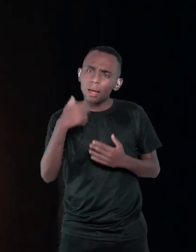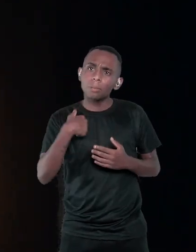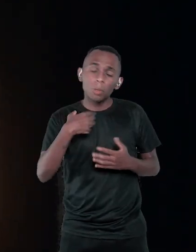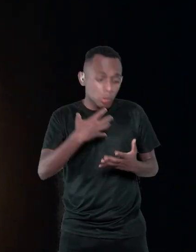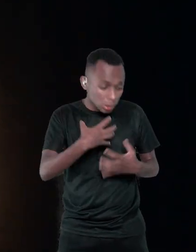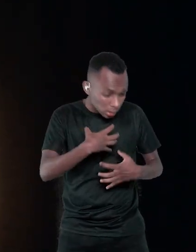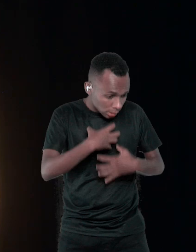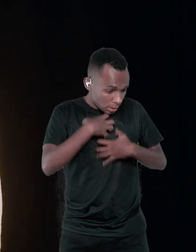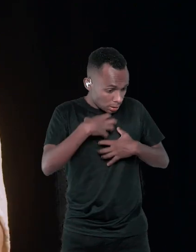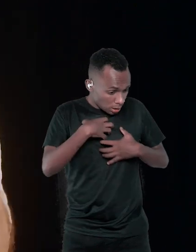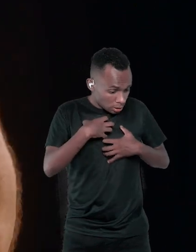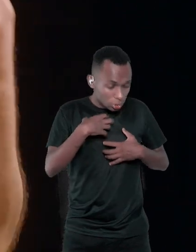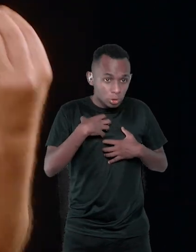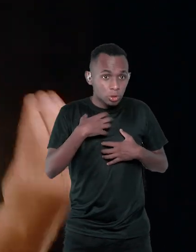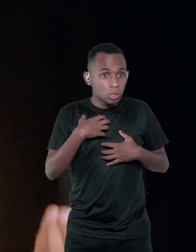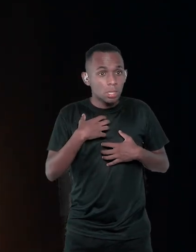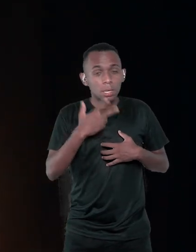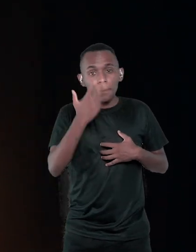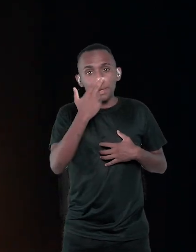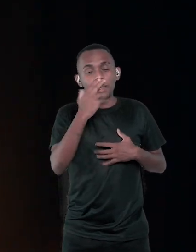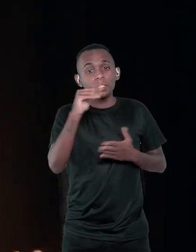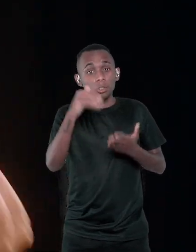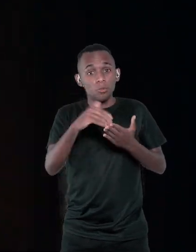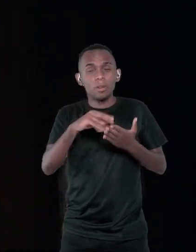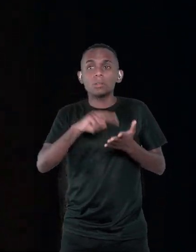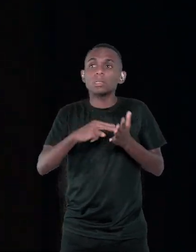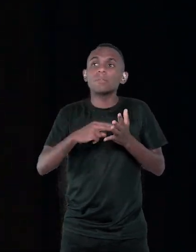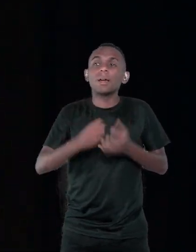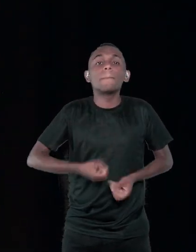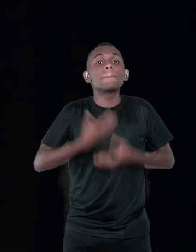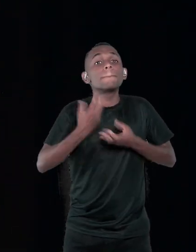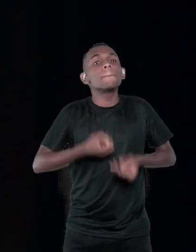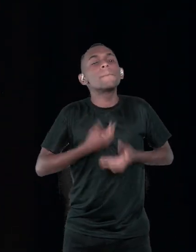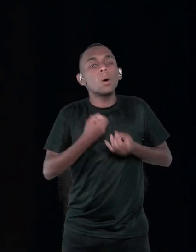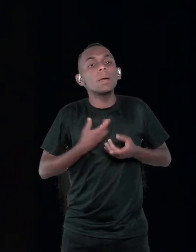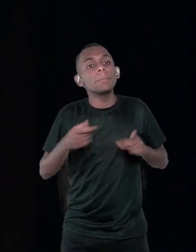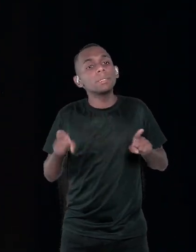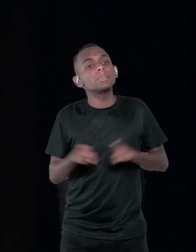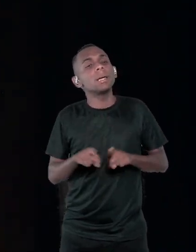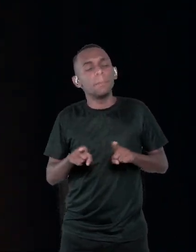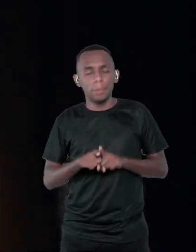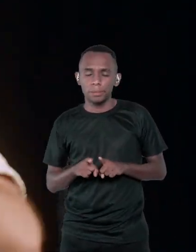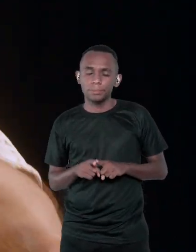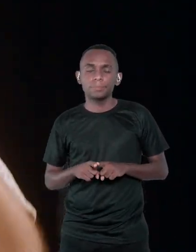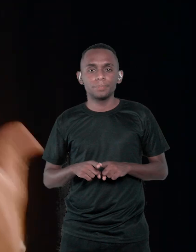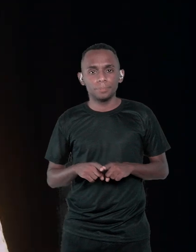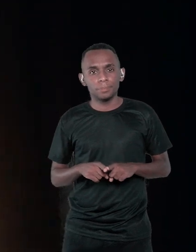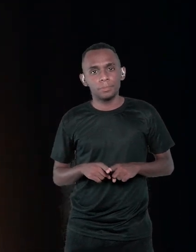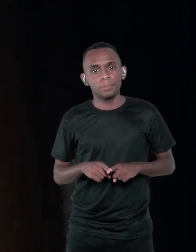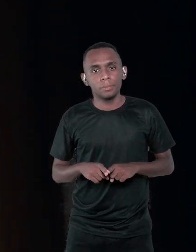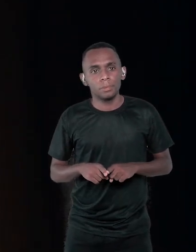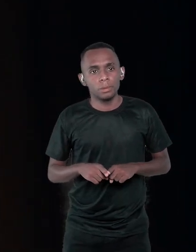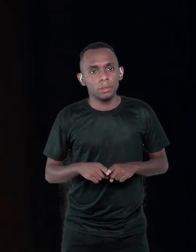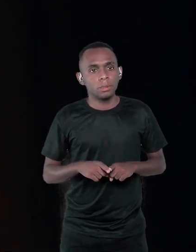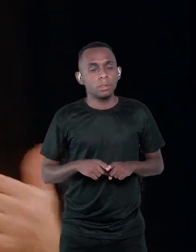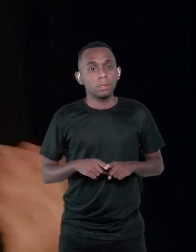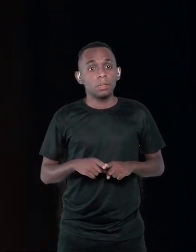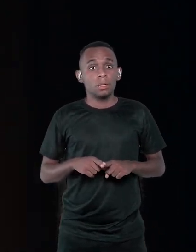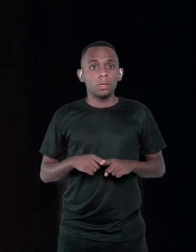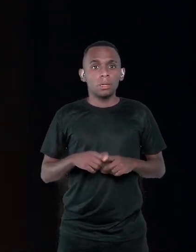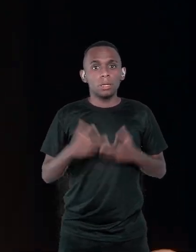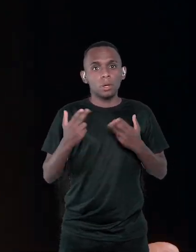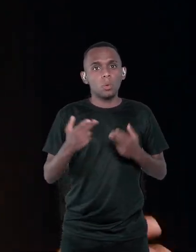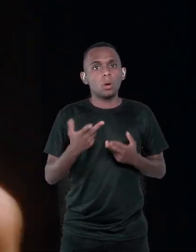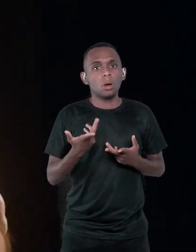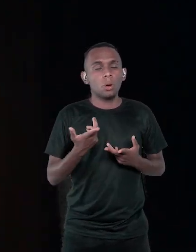tem que terminar essa narrativa como você termina um poema, que é a lindeza, que ela fala: eu prefiro que secar, se eu não